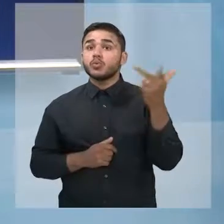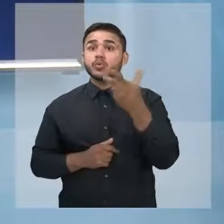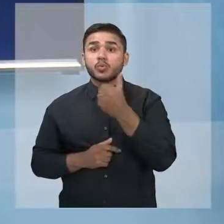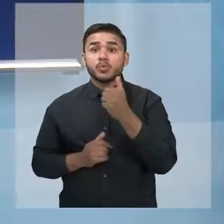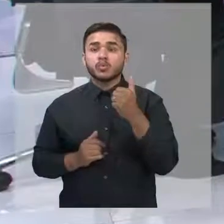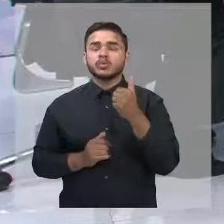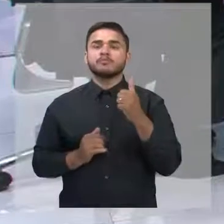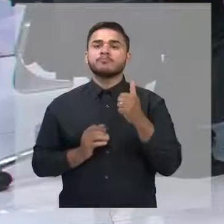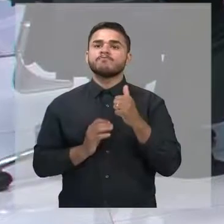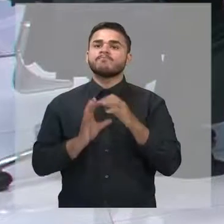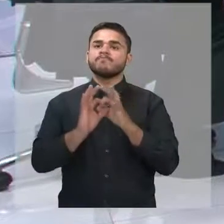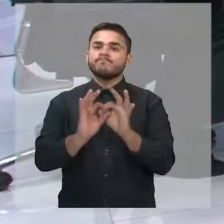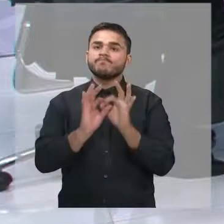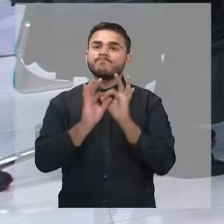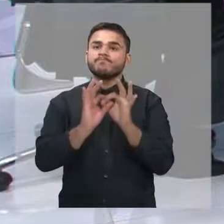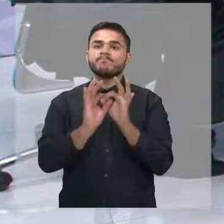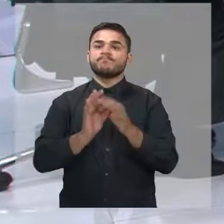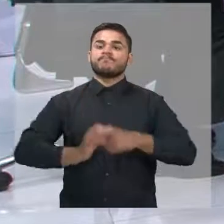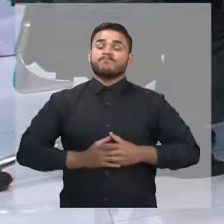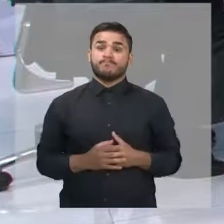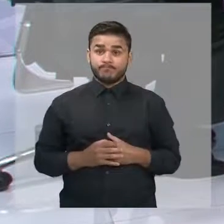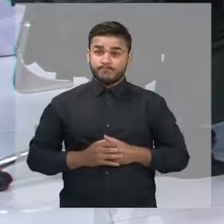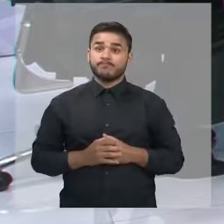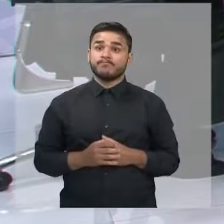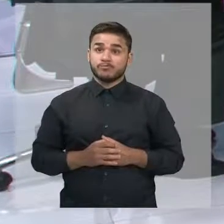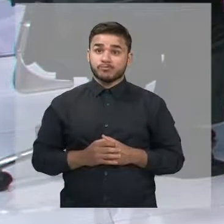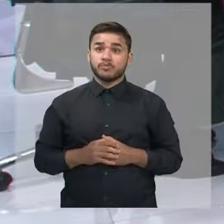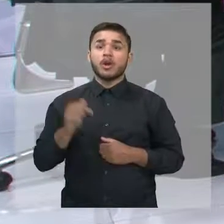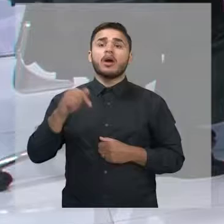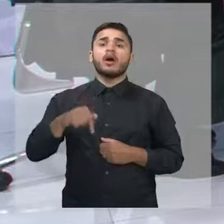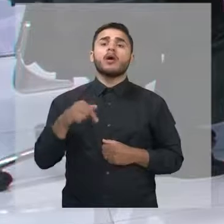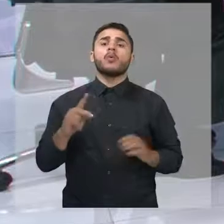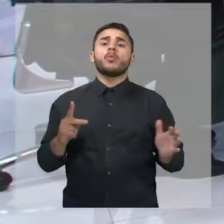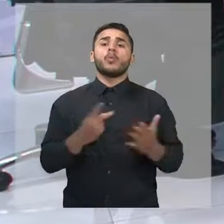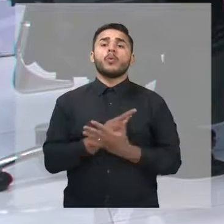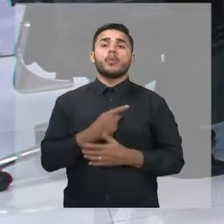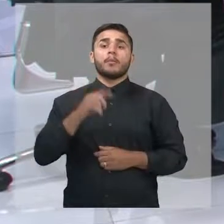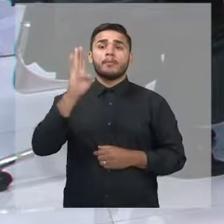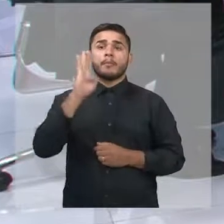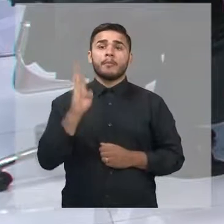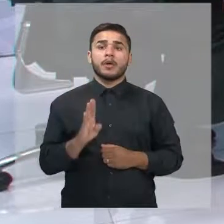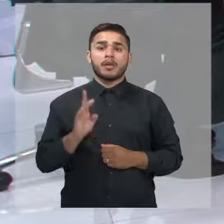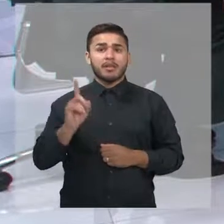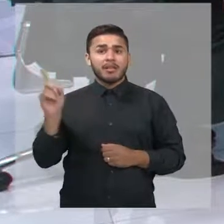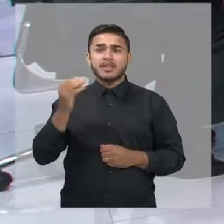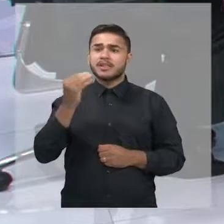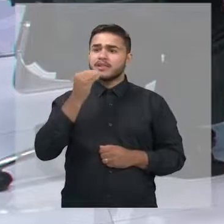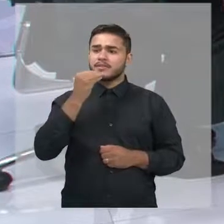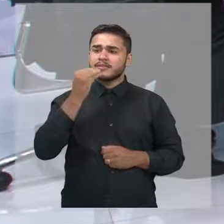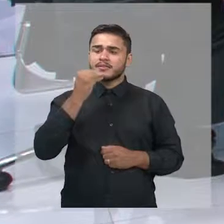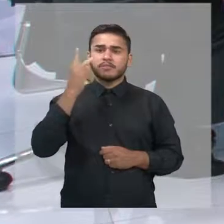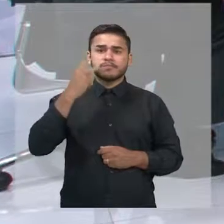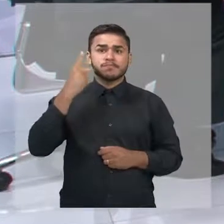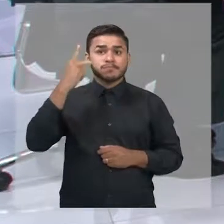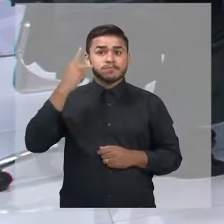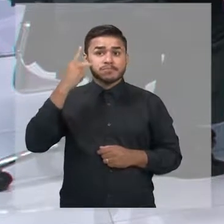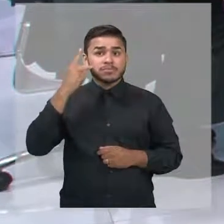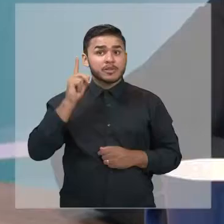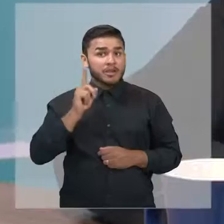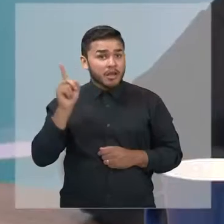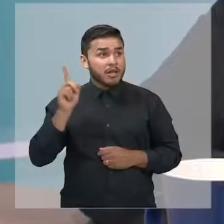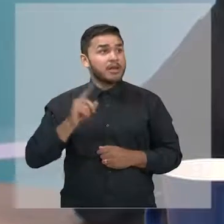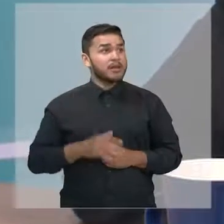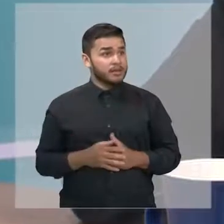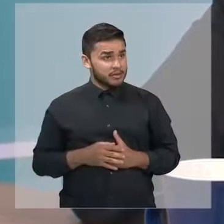empresário, porque como empresário, o céu era o limite para ele, com a sua criatividade. O que é que se percebe no Brasil?